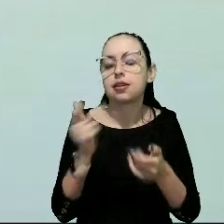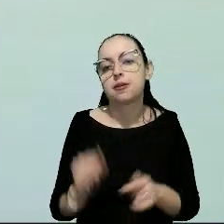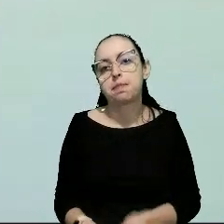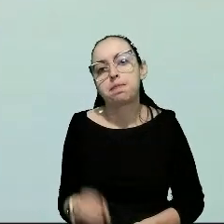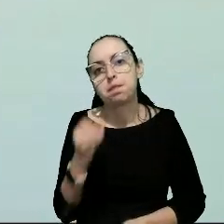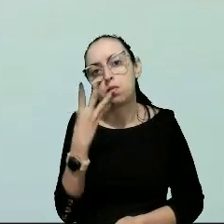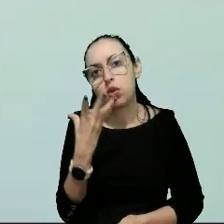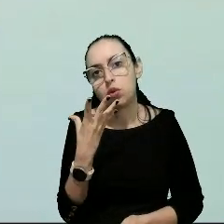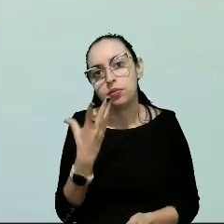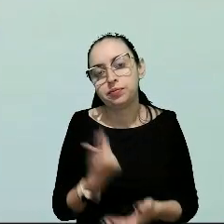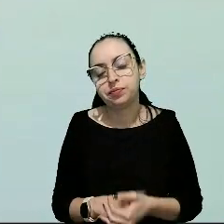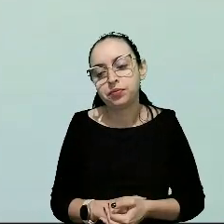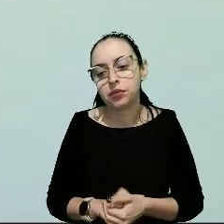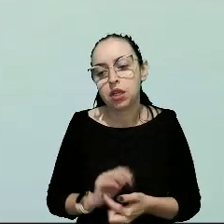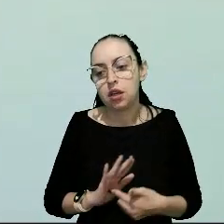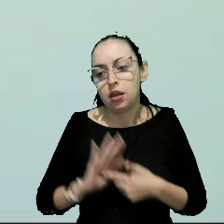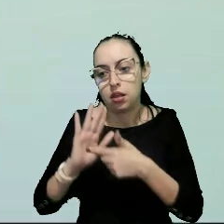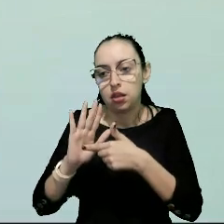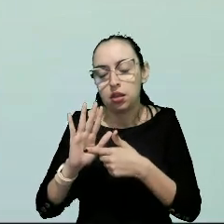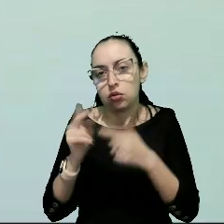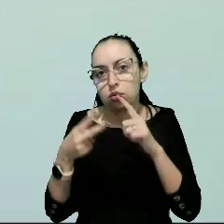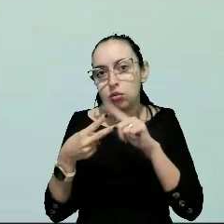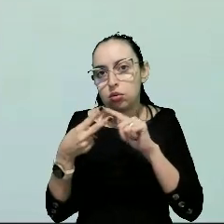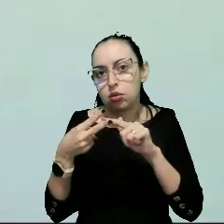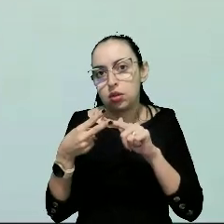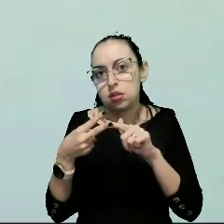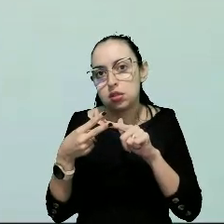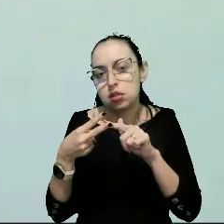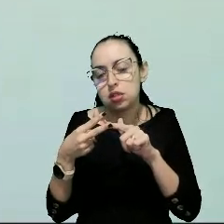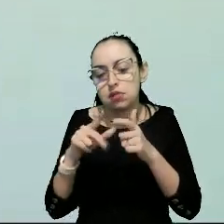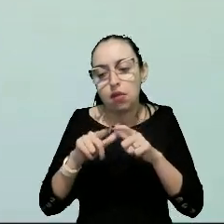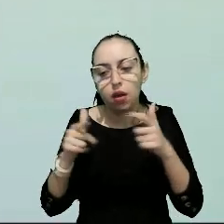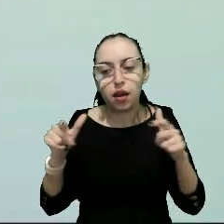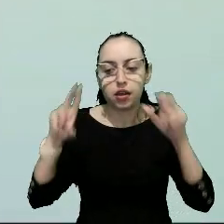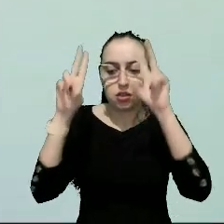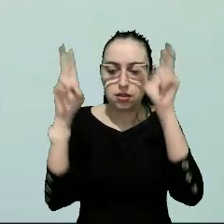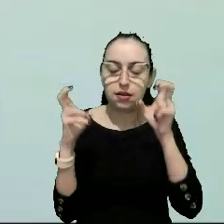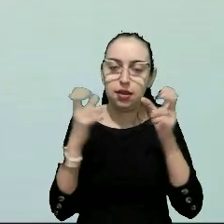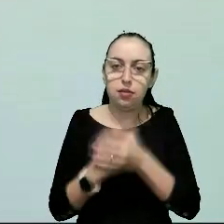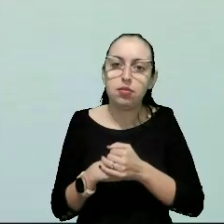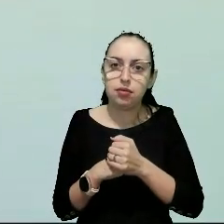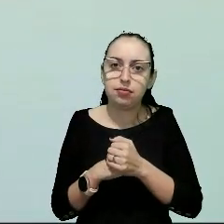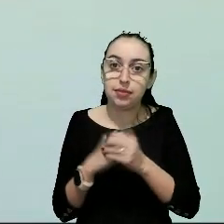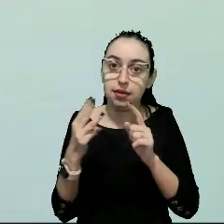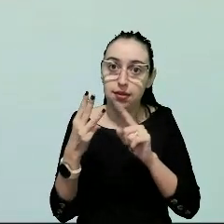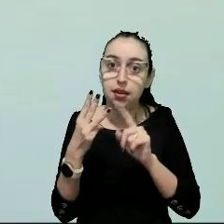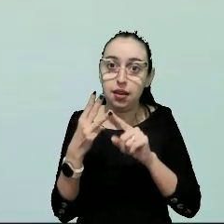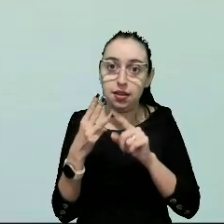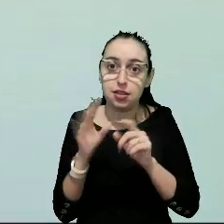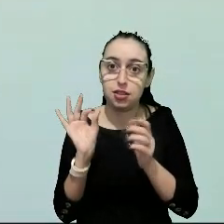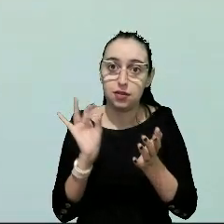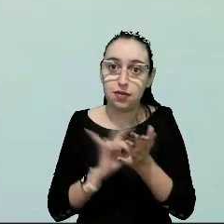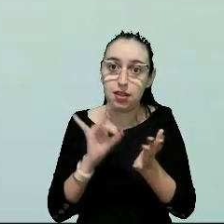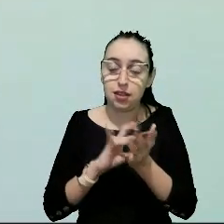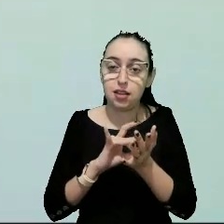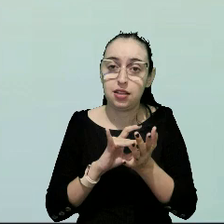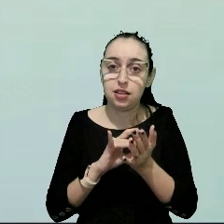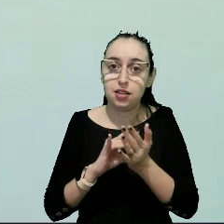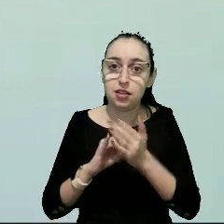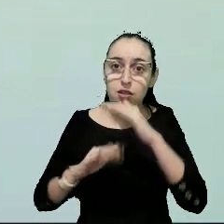casada. Bom, então eu já trouxe dois grandes temas que eu tenho, três na